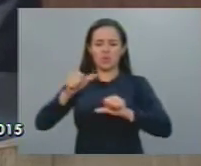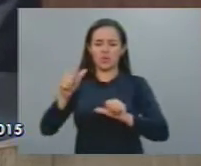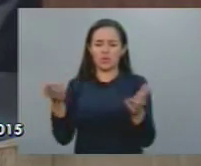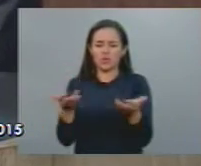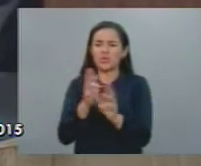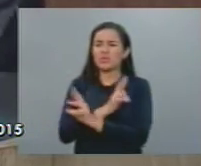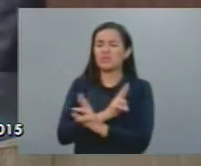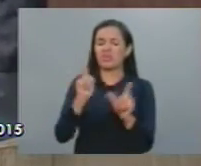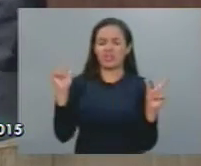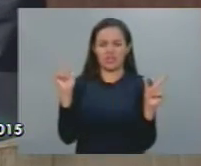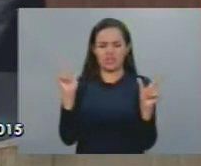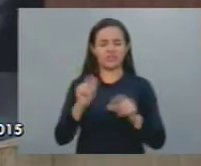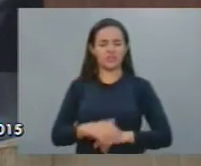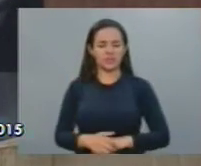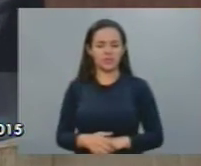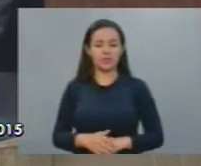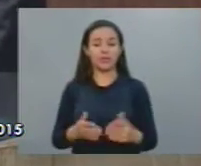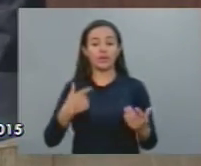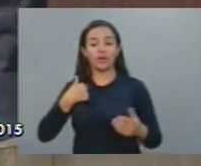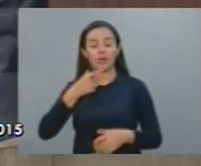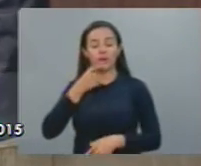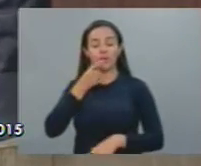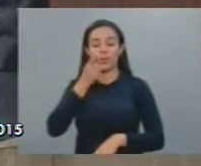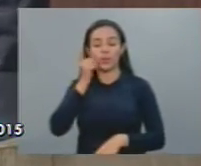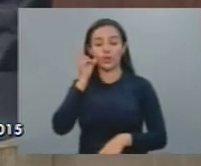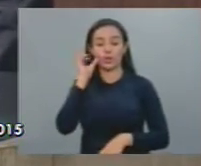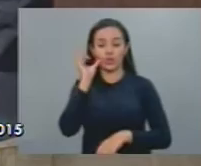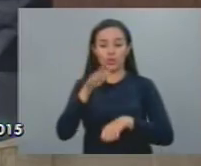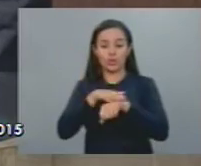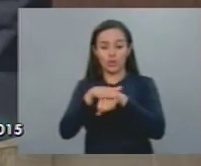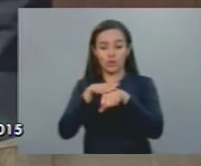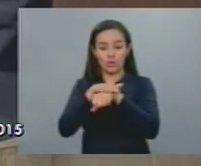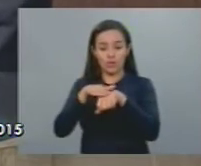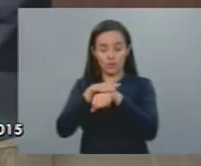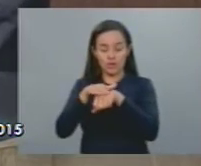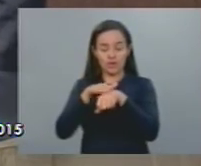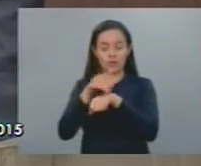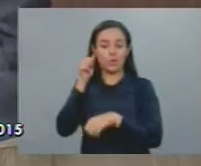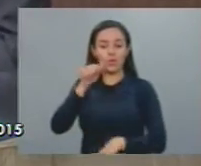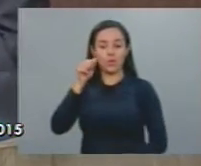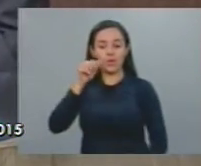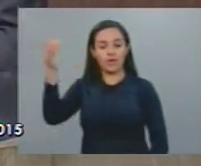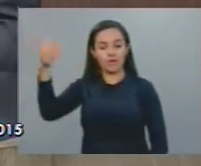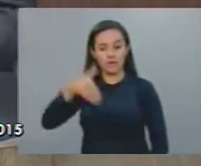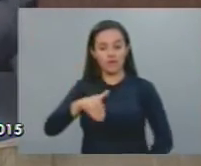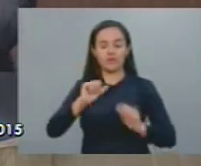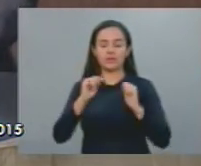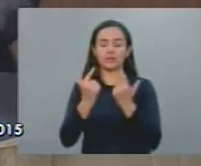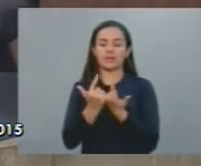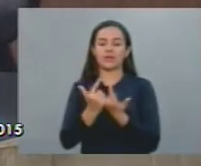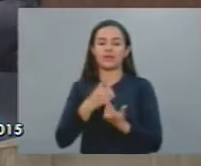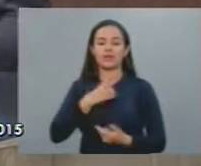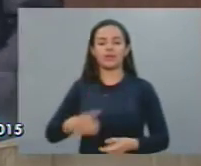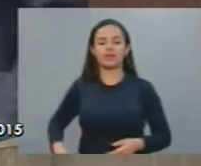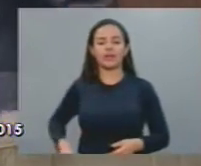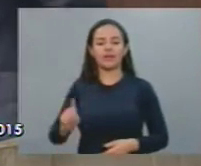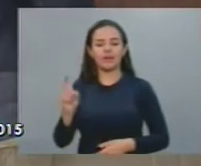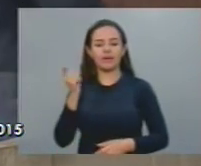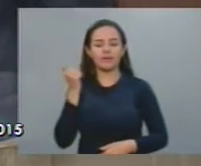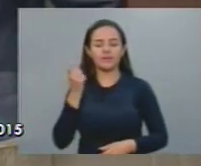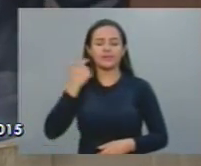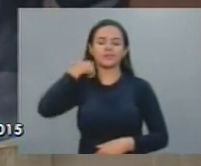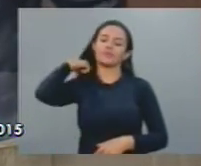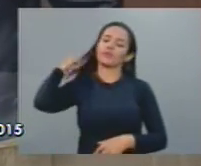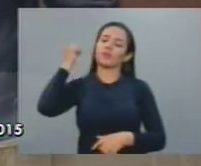anteontem, tive a possibilidade de conversar com a ex-prefeita e ex-deputada Maria Luísa, que ela veio nos visitar aqui na Assembleia, e ela me